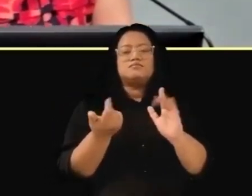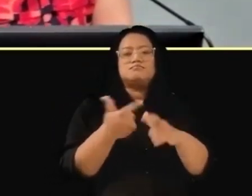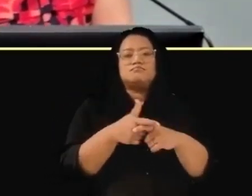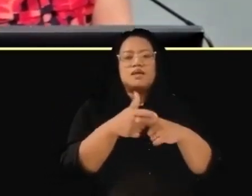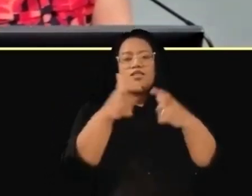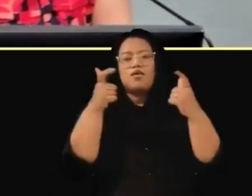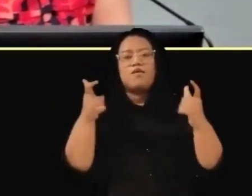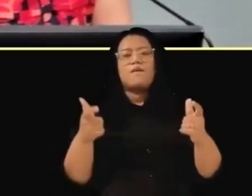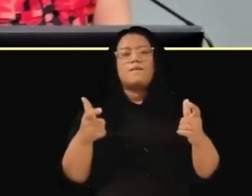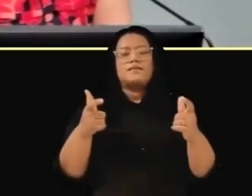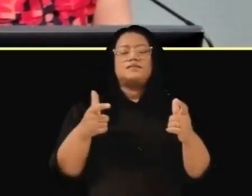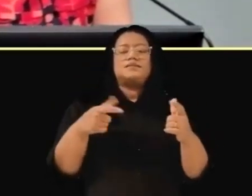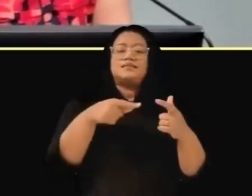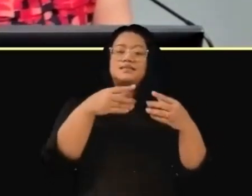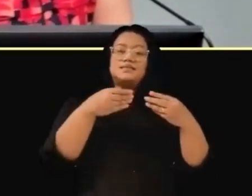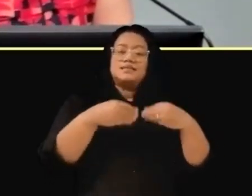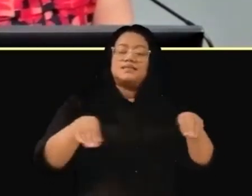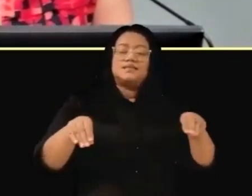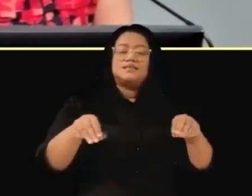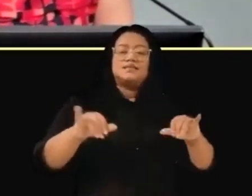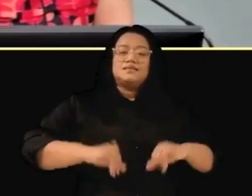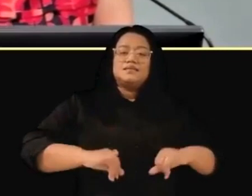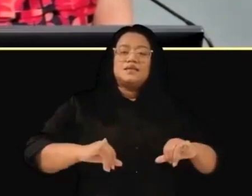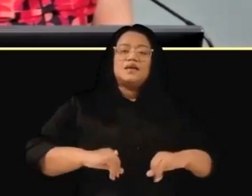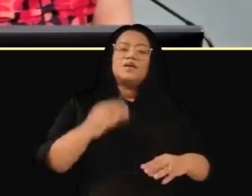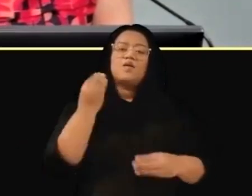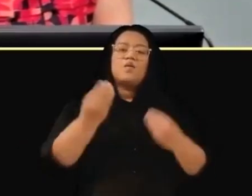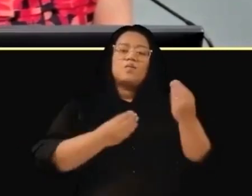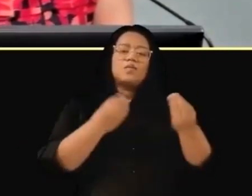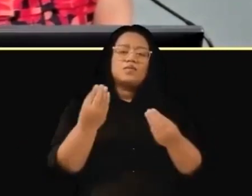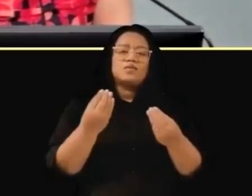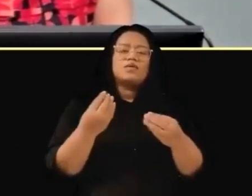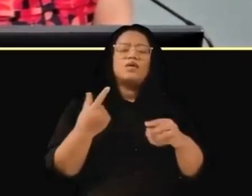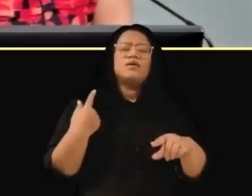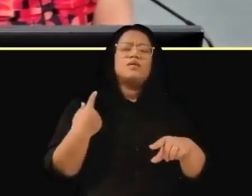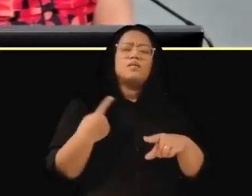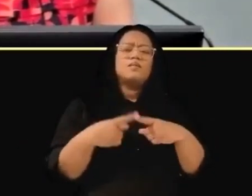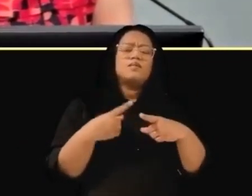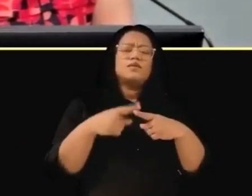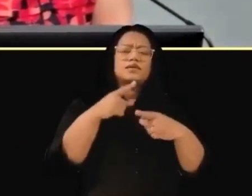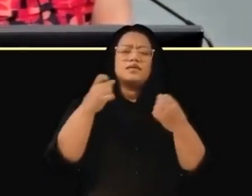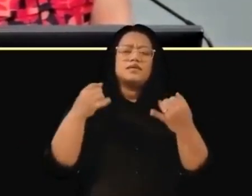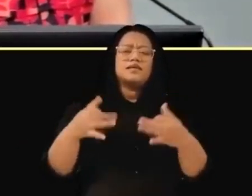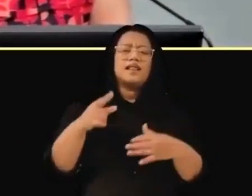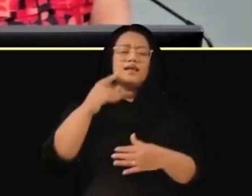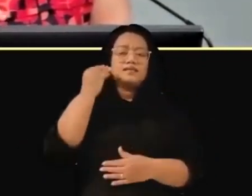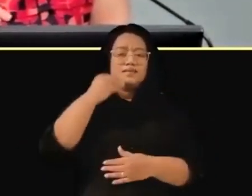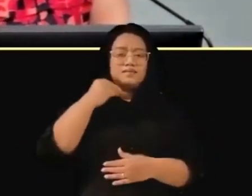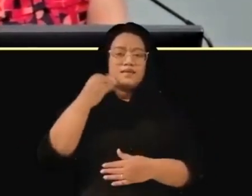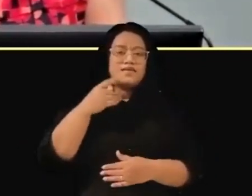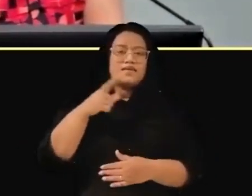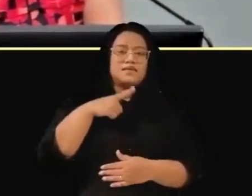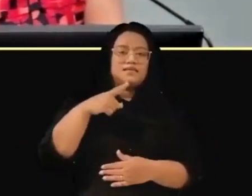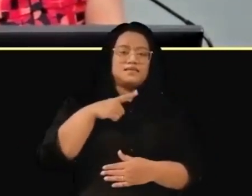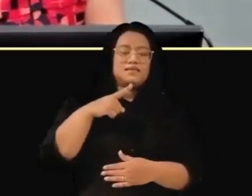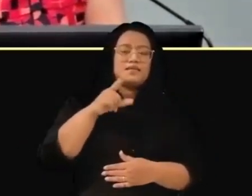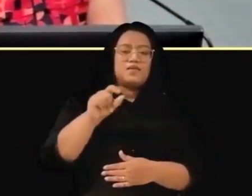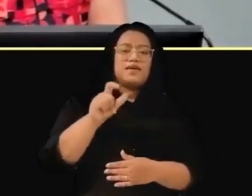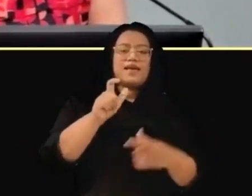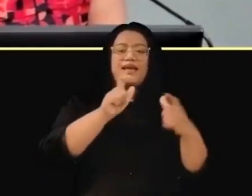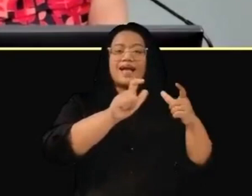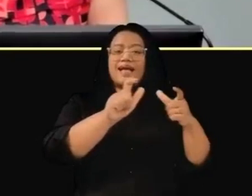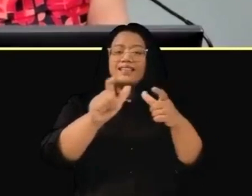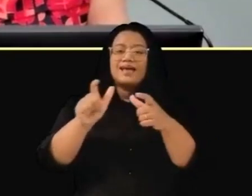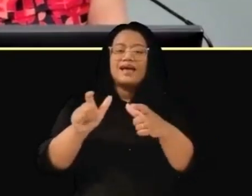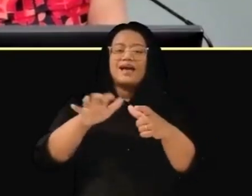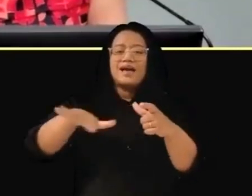gigantescos que esses danos sofrem. Eu digo isso porque a experiência que nós temos é que cada área acaba